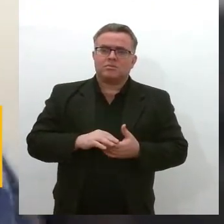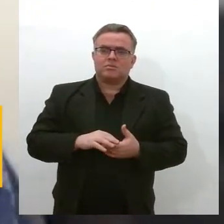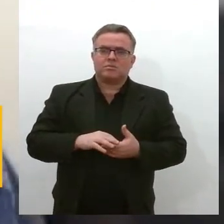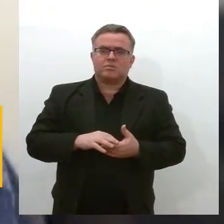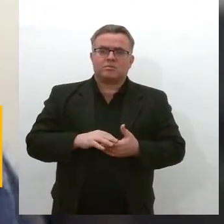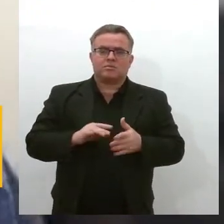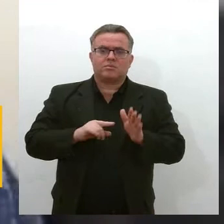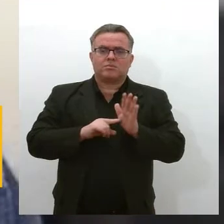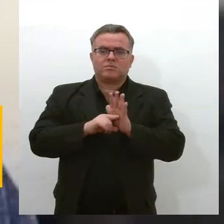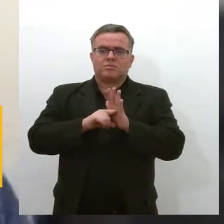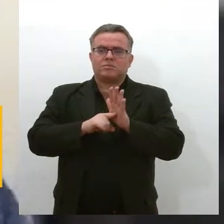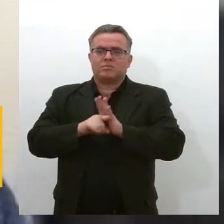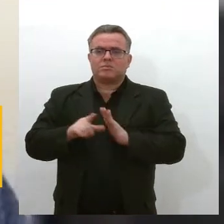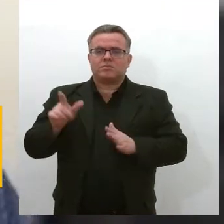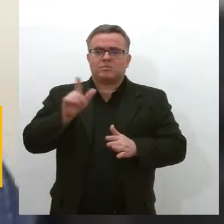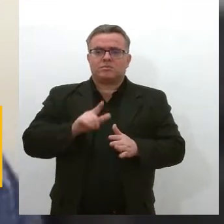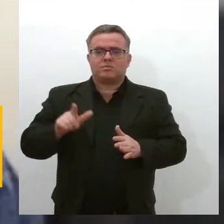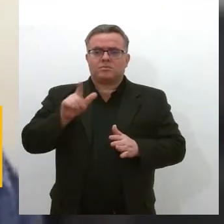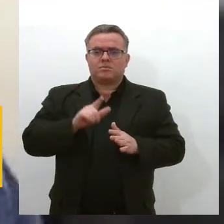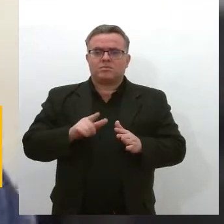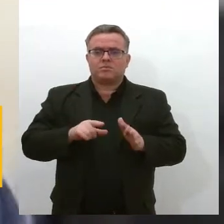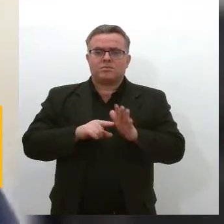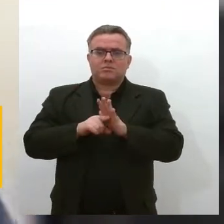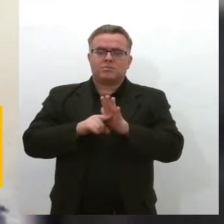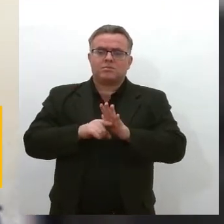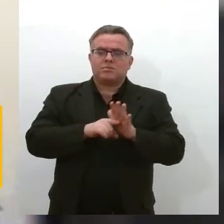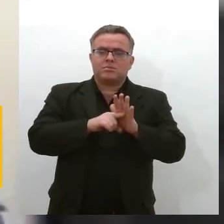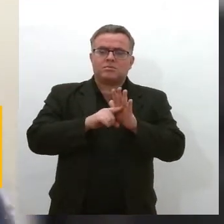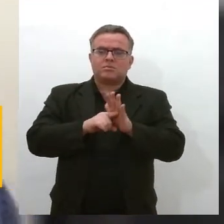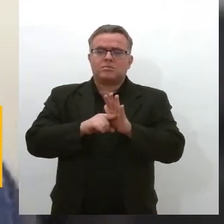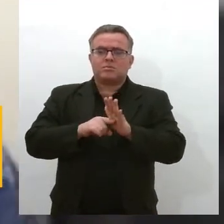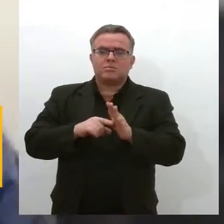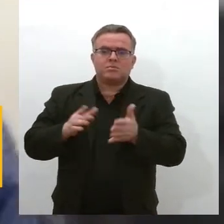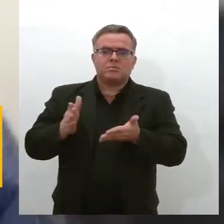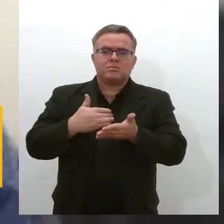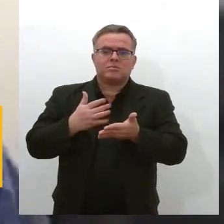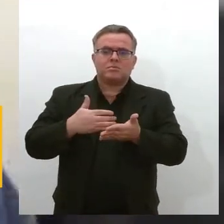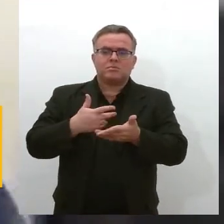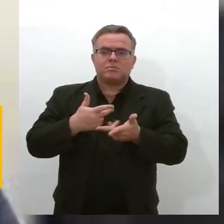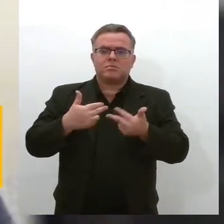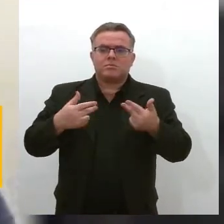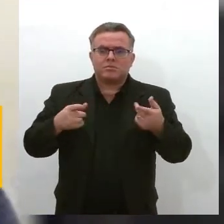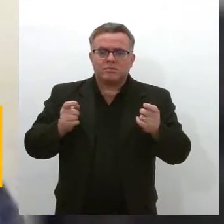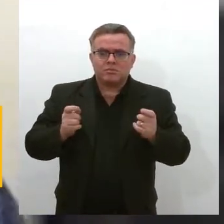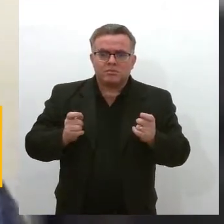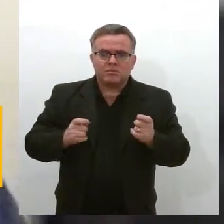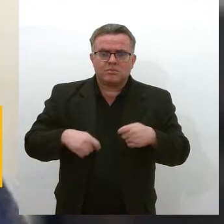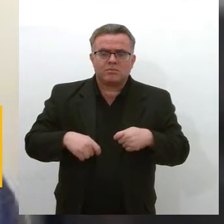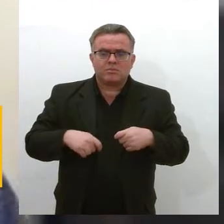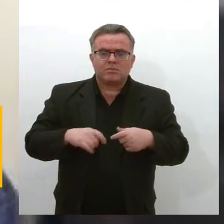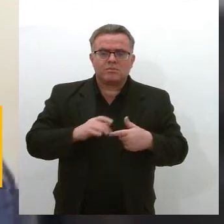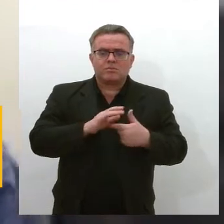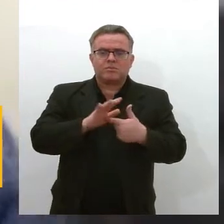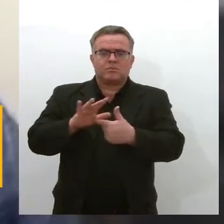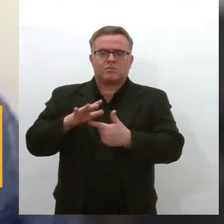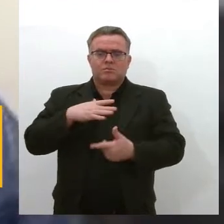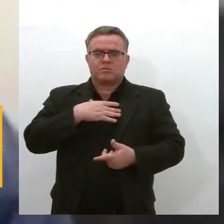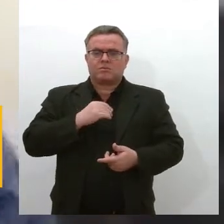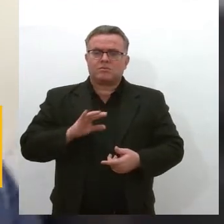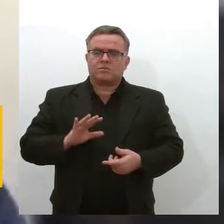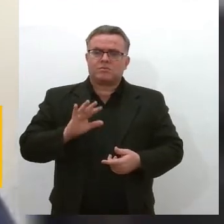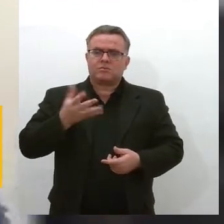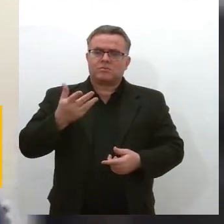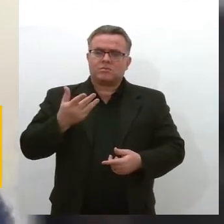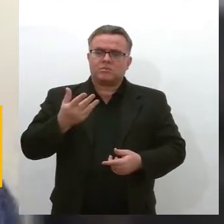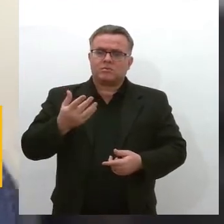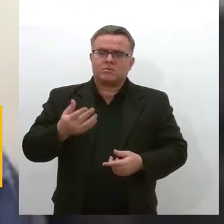entre 1959 ao ano 2001, apontou que 97% dessas pessoas que cometeram suicídio possuíam um diagnóstico de transtorno mental à